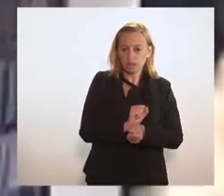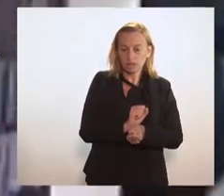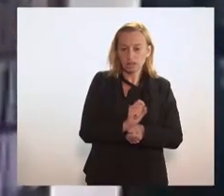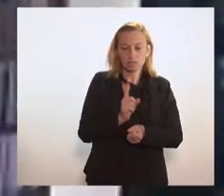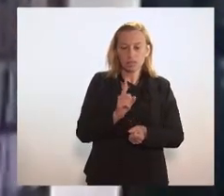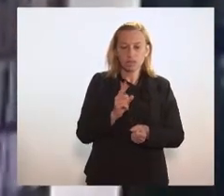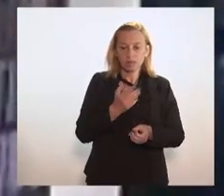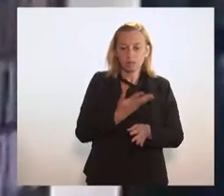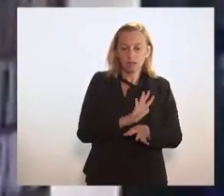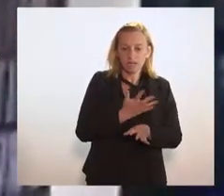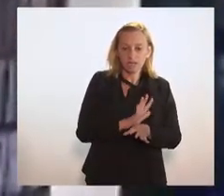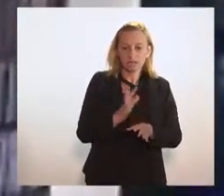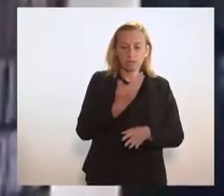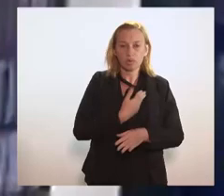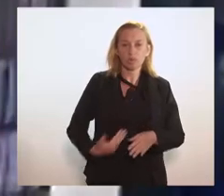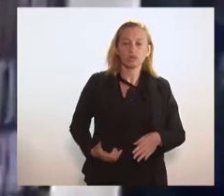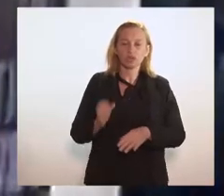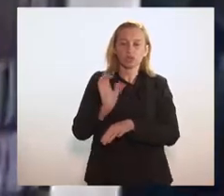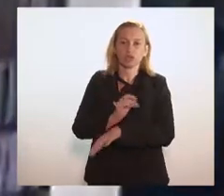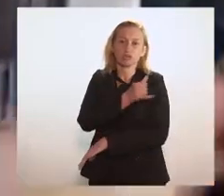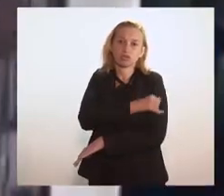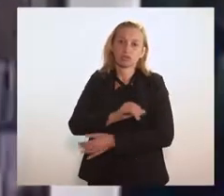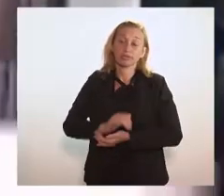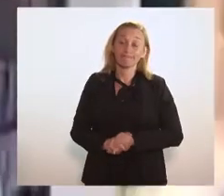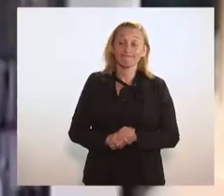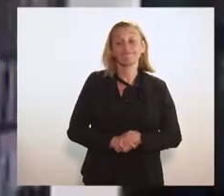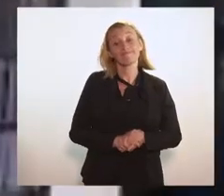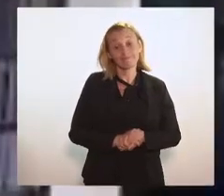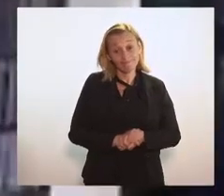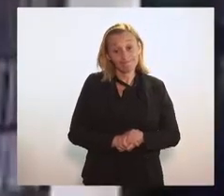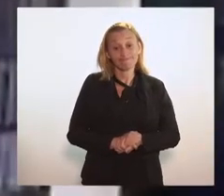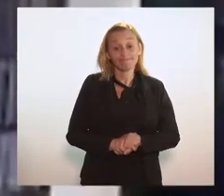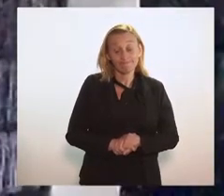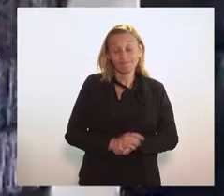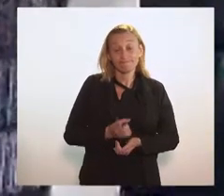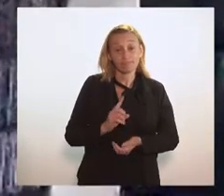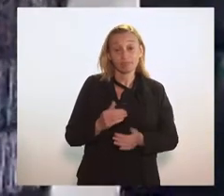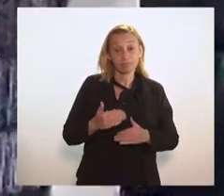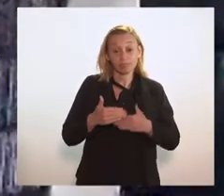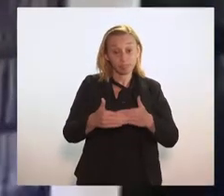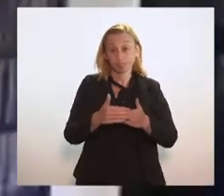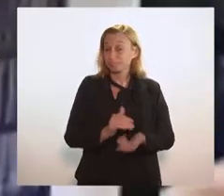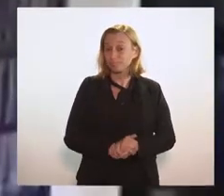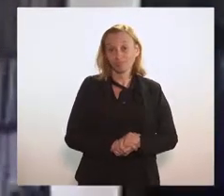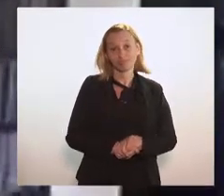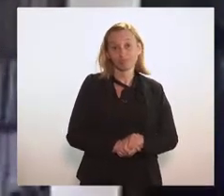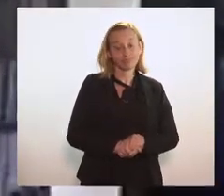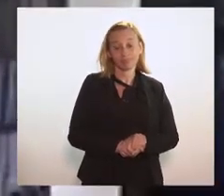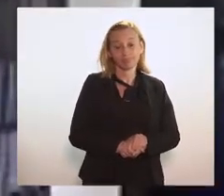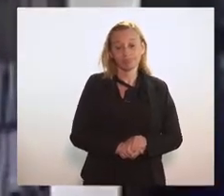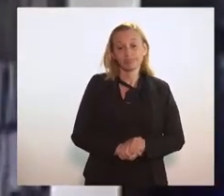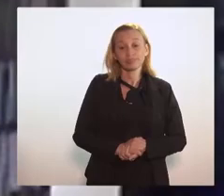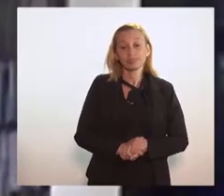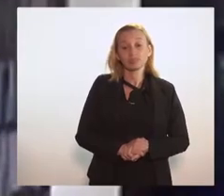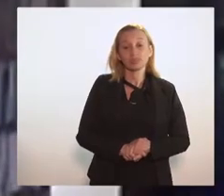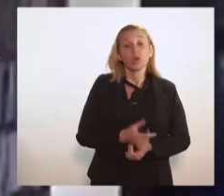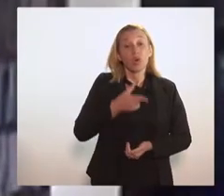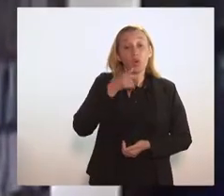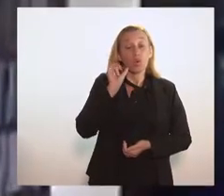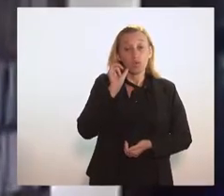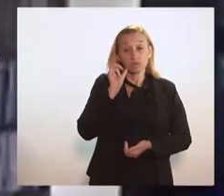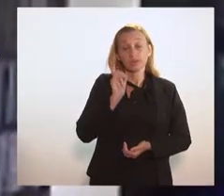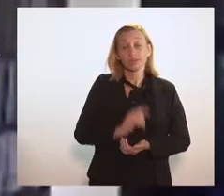colocadas em prática pelo governo do estado do Rio de Janeiro. Então é claro que a coisa não anda. Não anda, não anda. Ontem